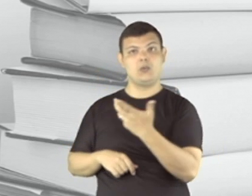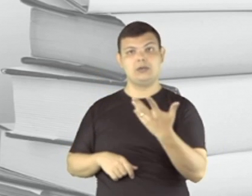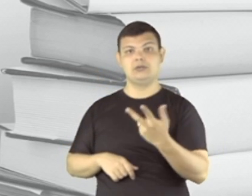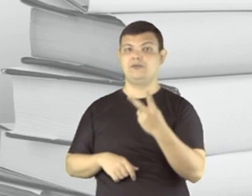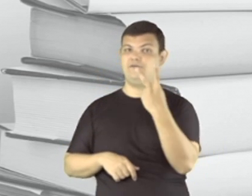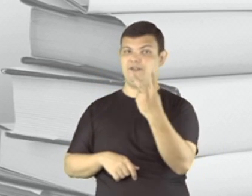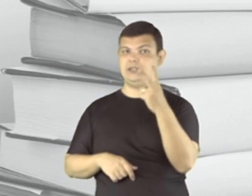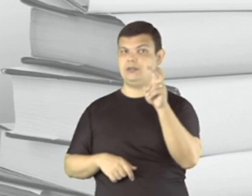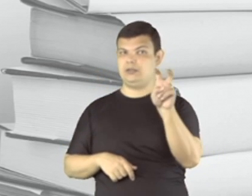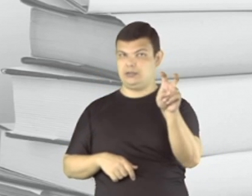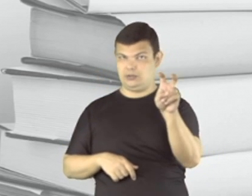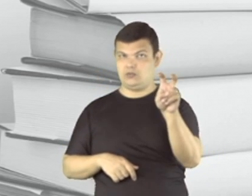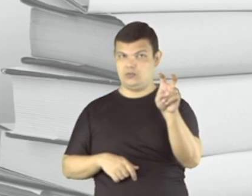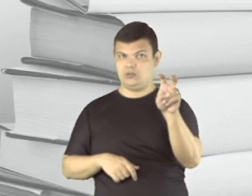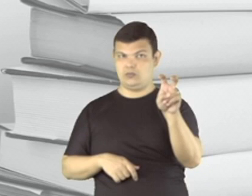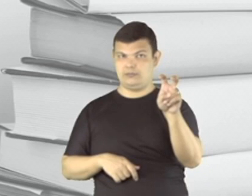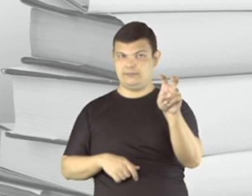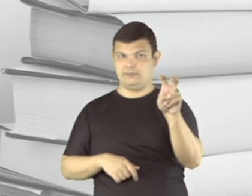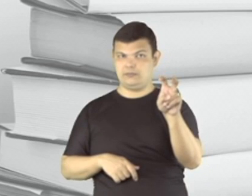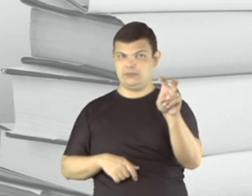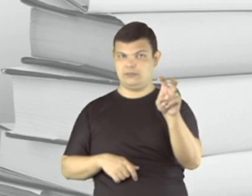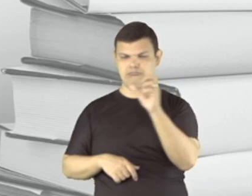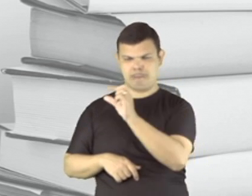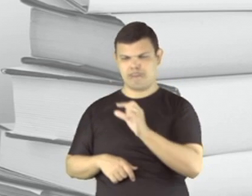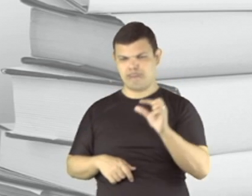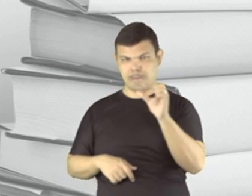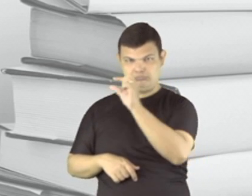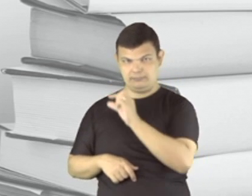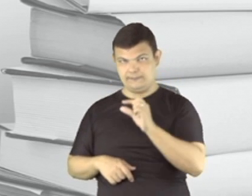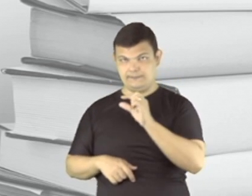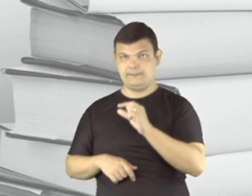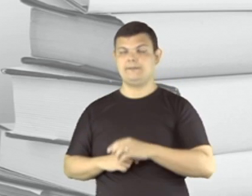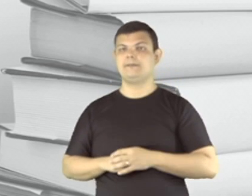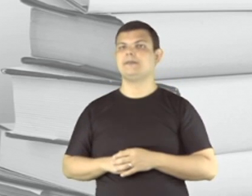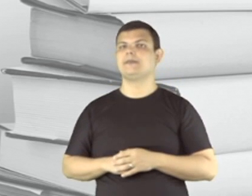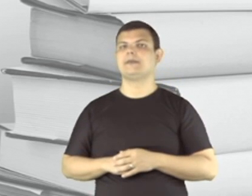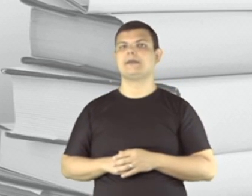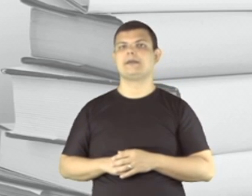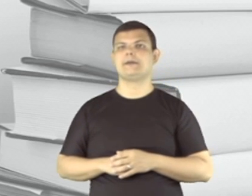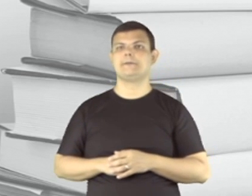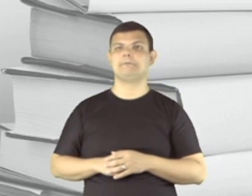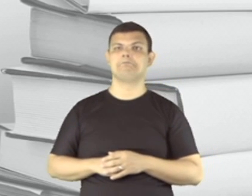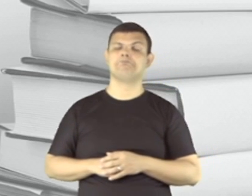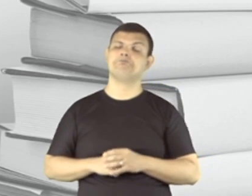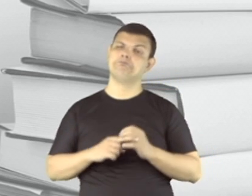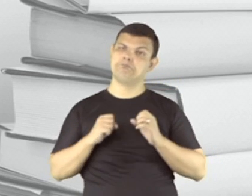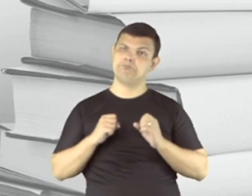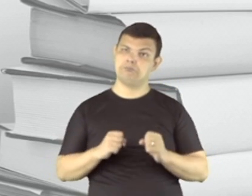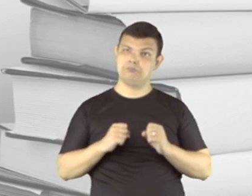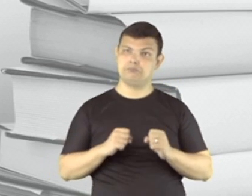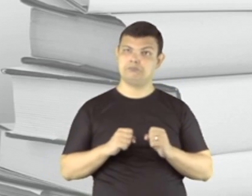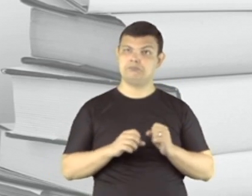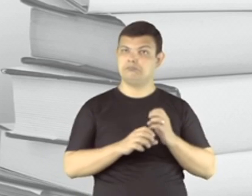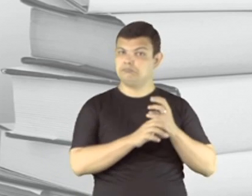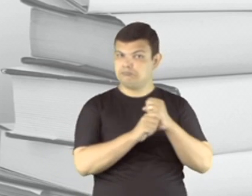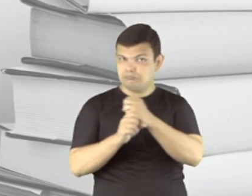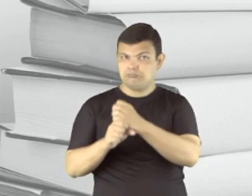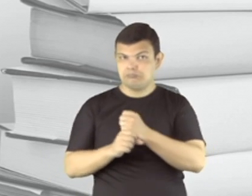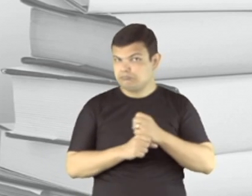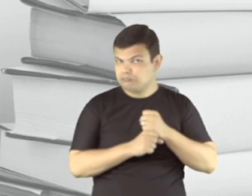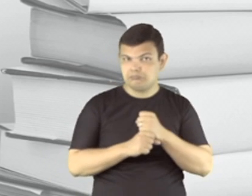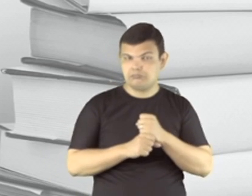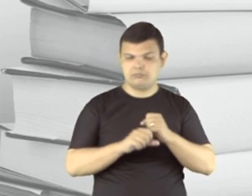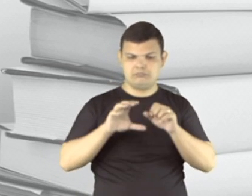nós temos 25 quadradinhos. E aí a gente vem aqui, ó. Podemos calcular a área de um